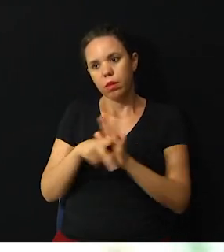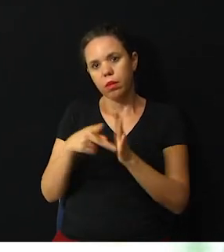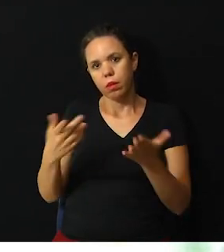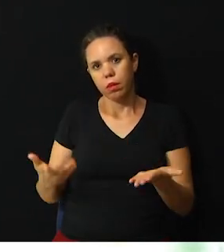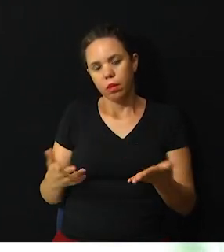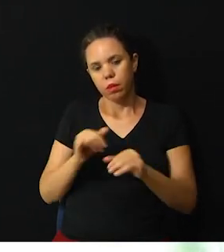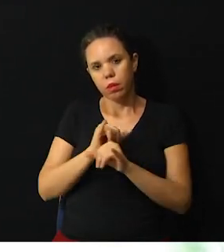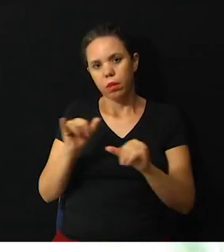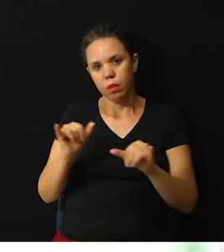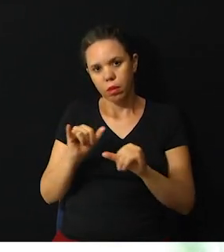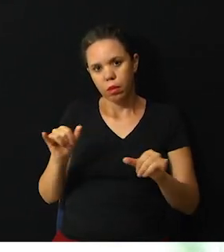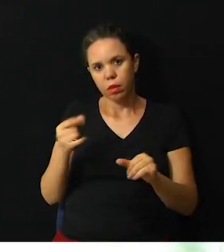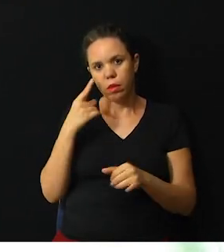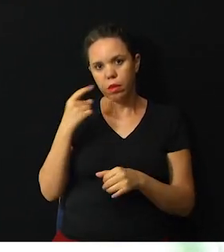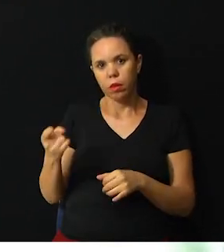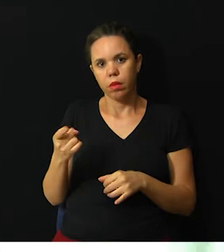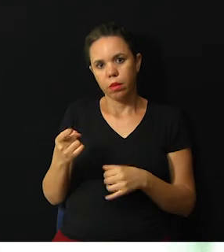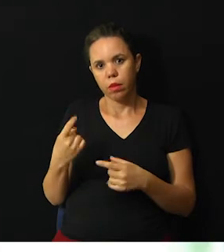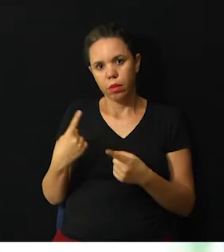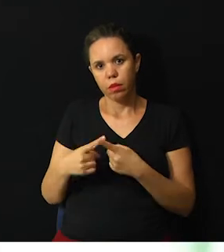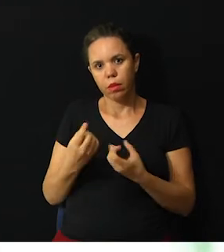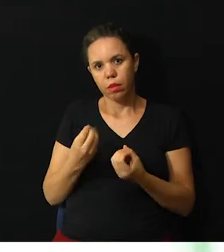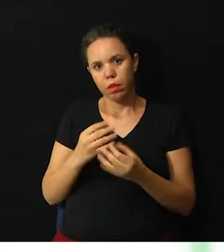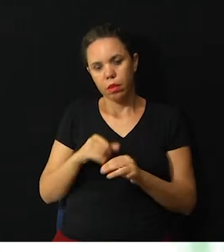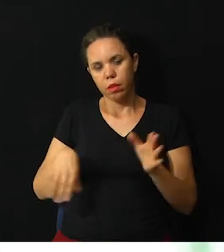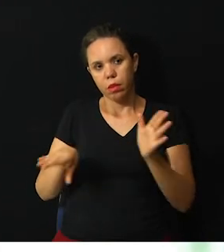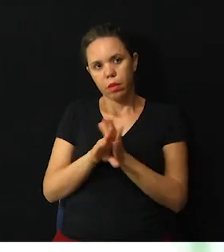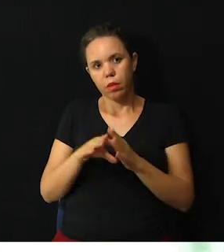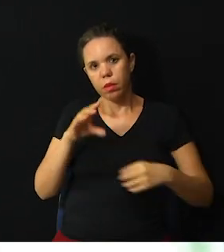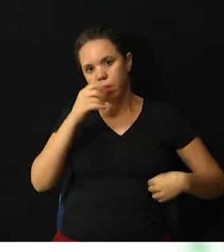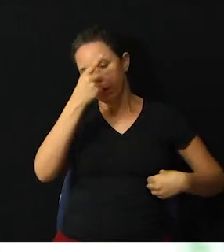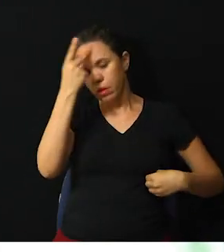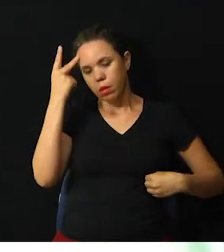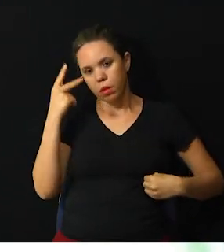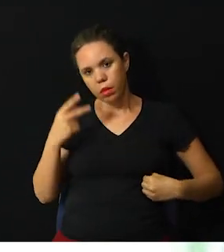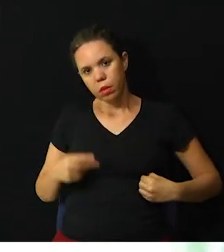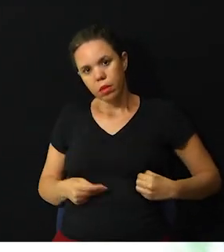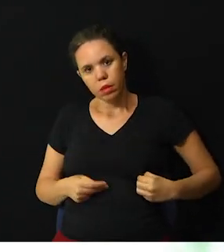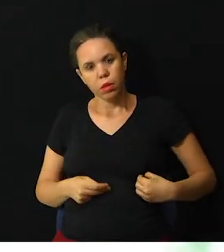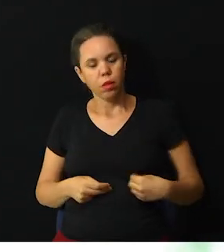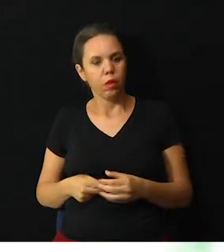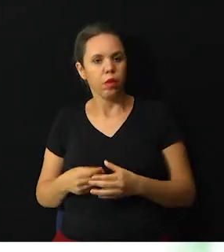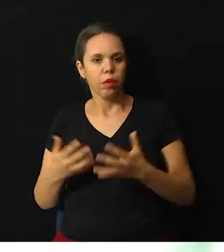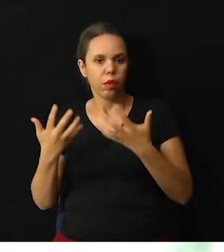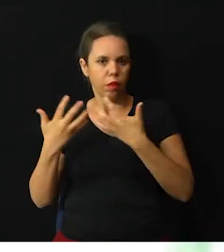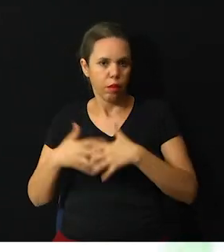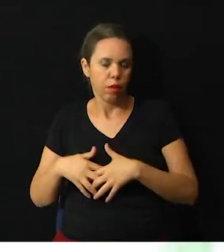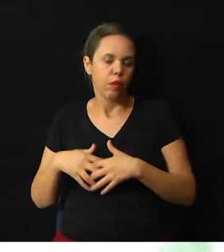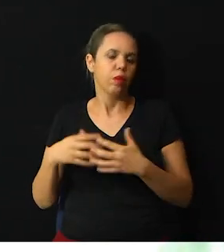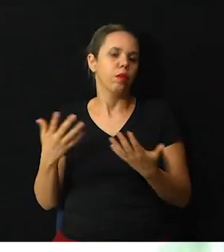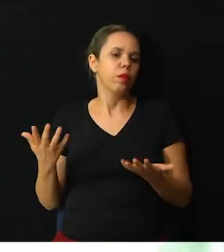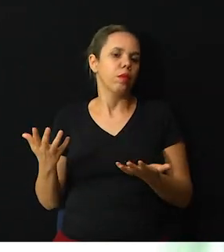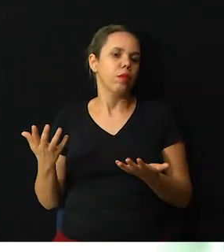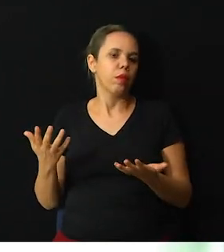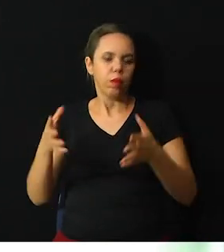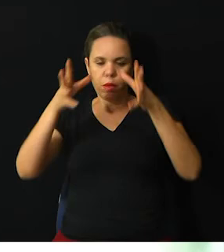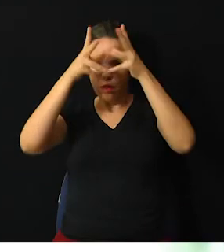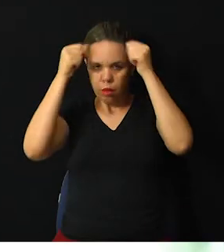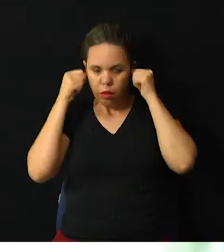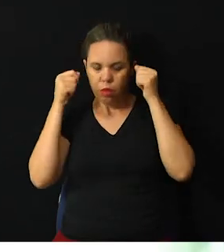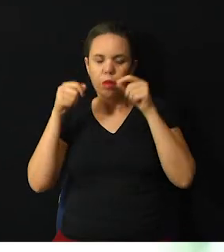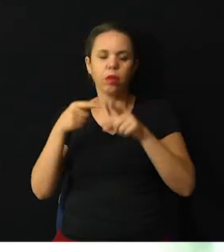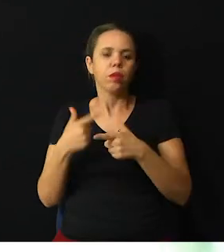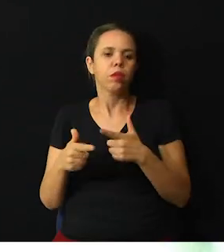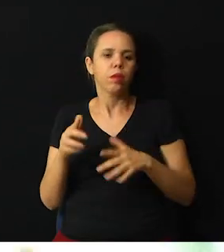de si. Então, essas campanhas são interessantes porque a informação chega a muito mais pessoas. E o Alzheimer, justamente por ser uma